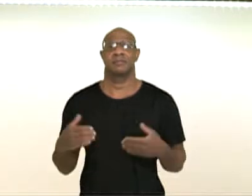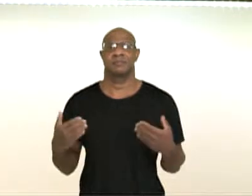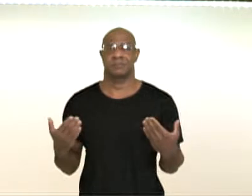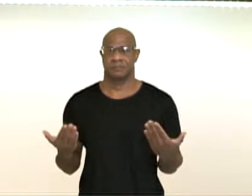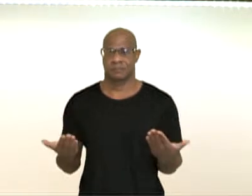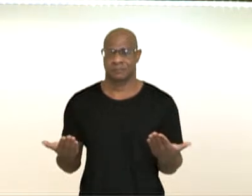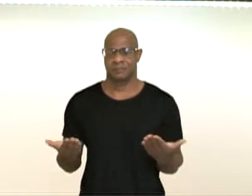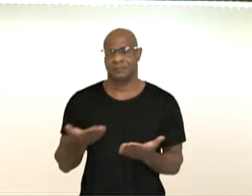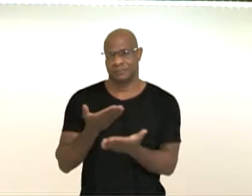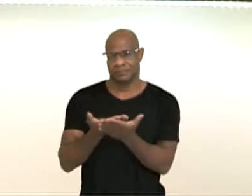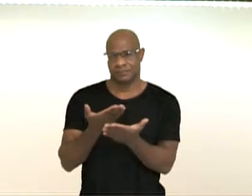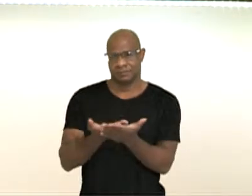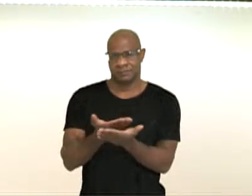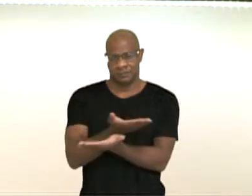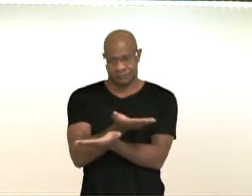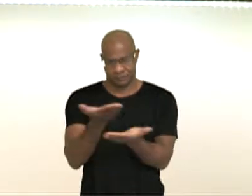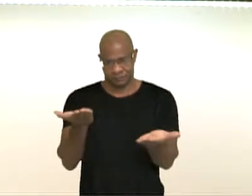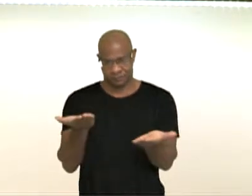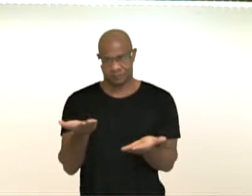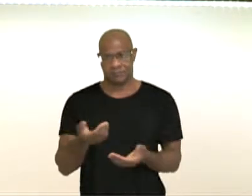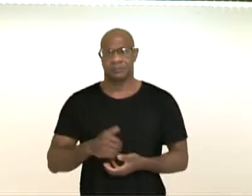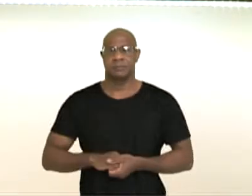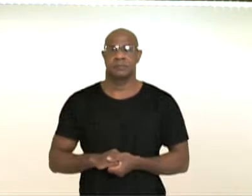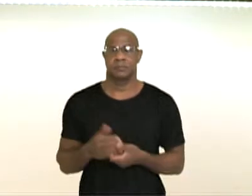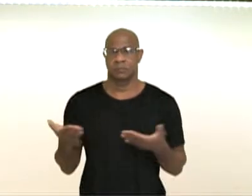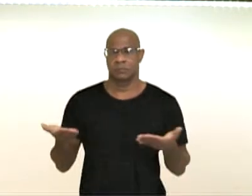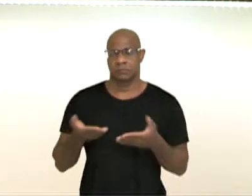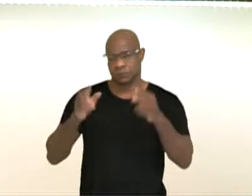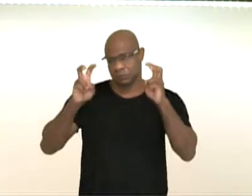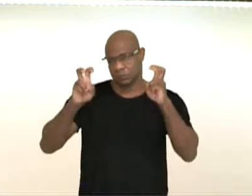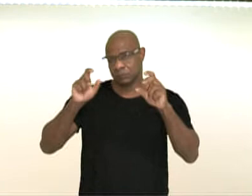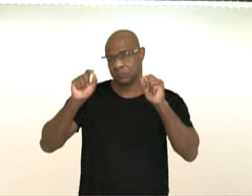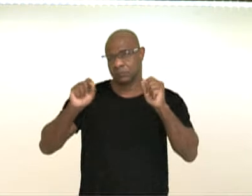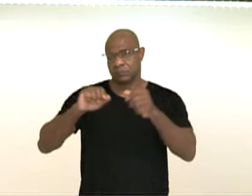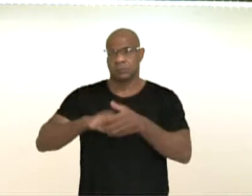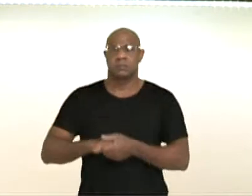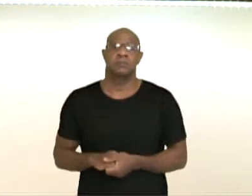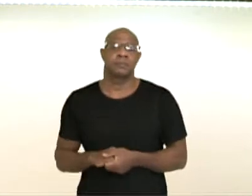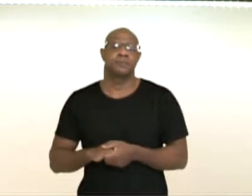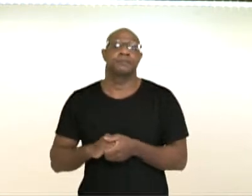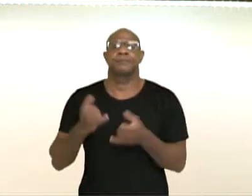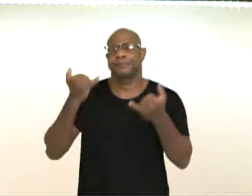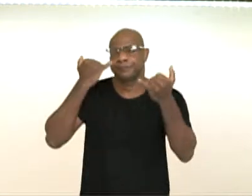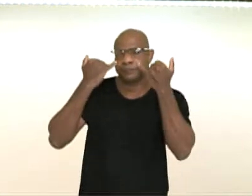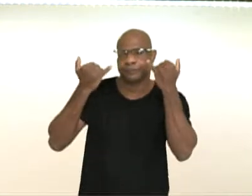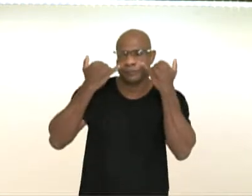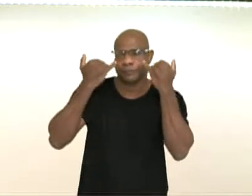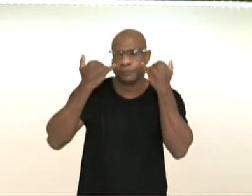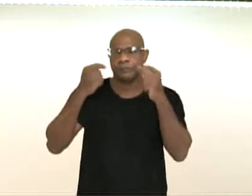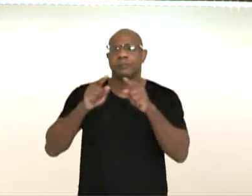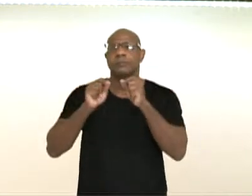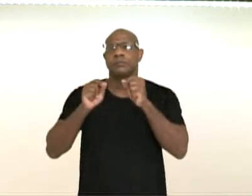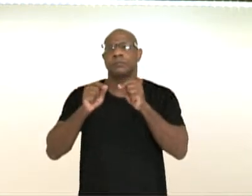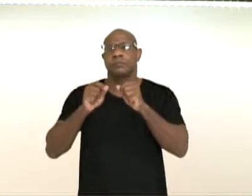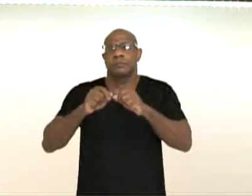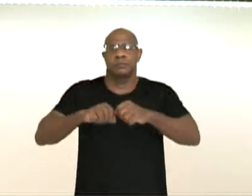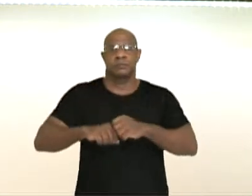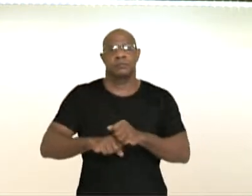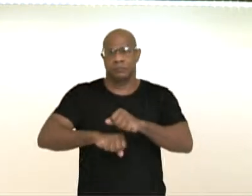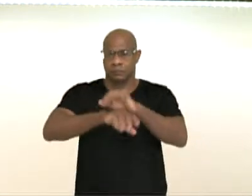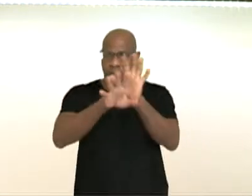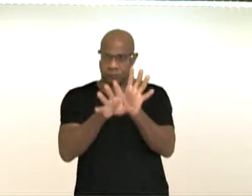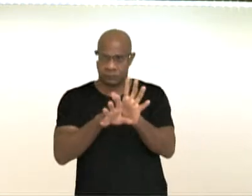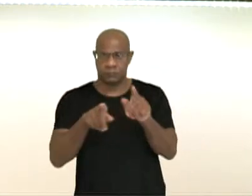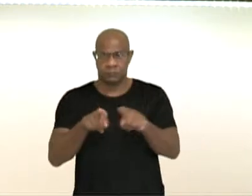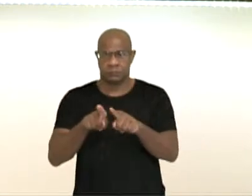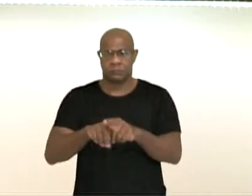students! Olá, alunos da EJA! Hoje nessa aula vamos falar sobre informações explícitas e específicas em um texto. Então eu, a